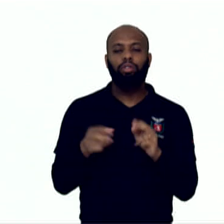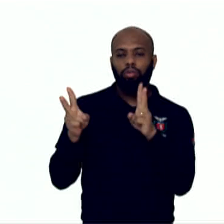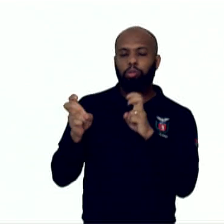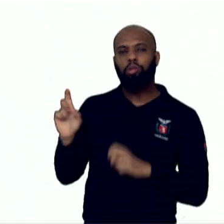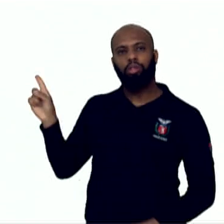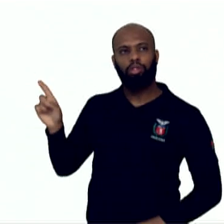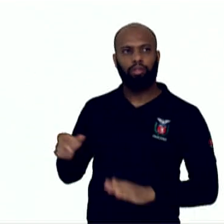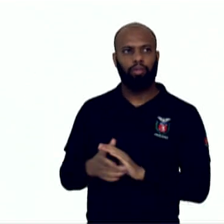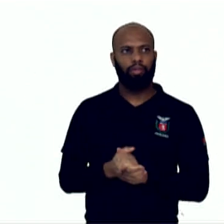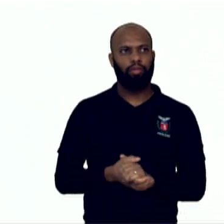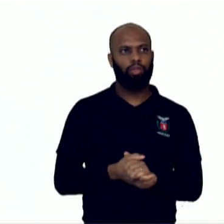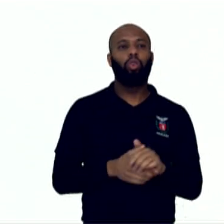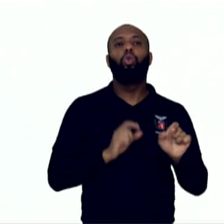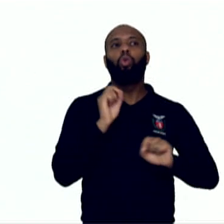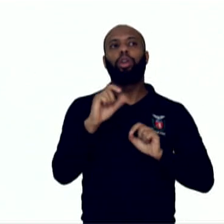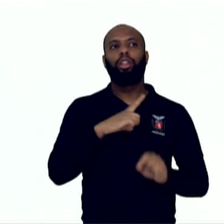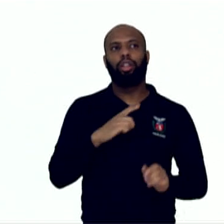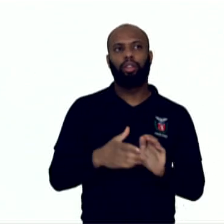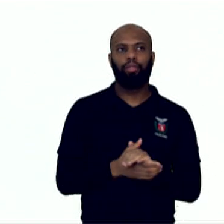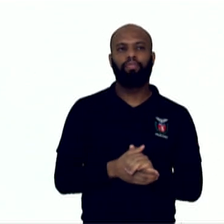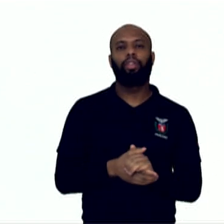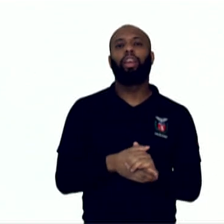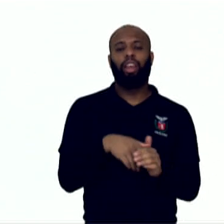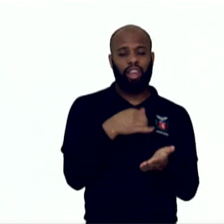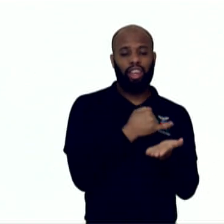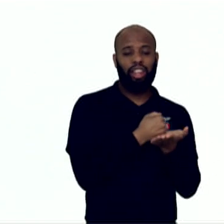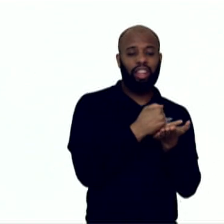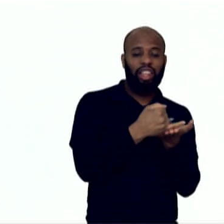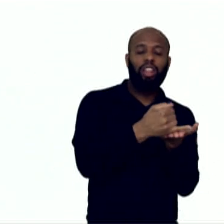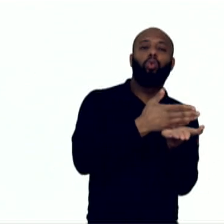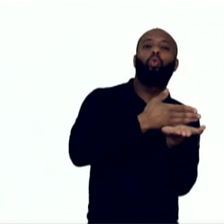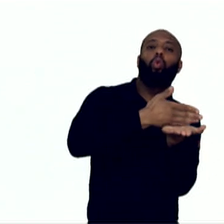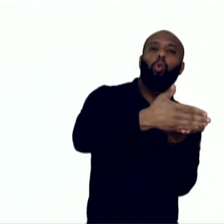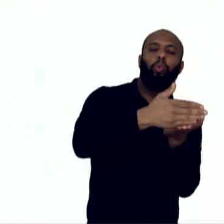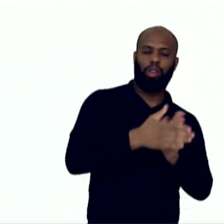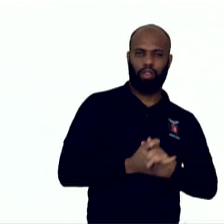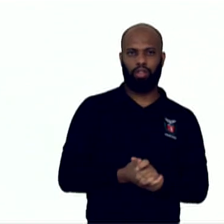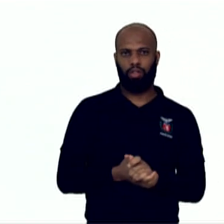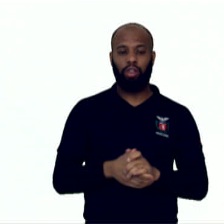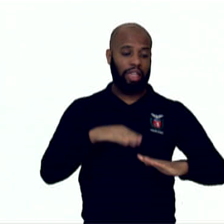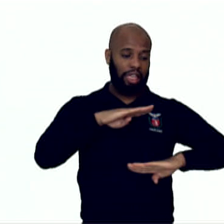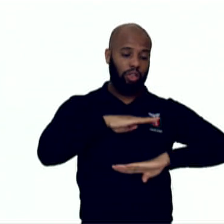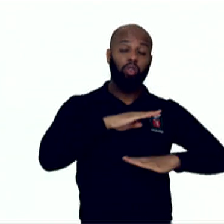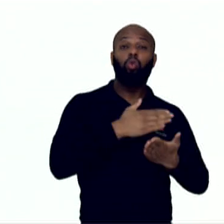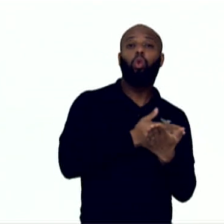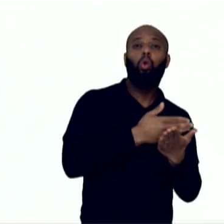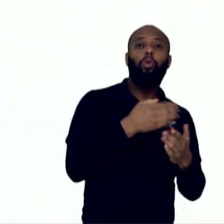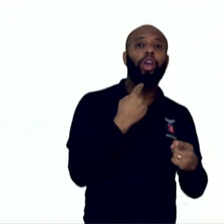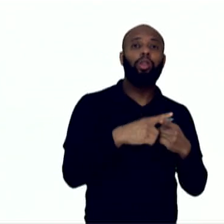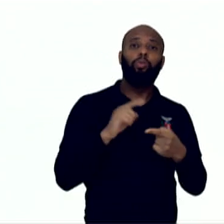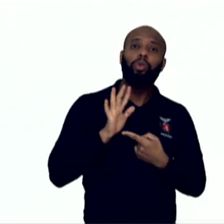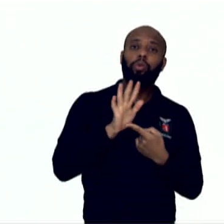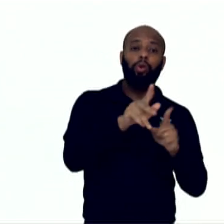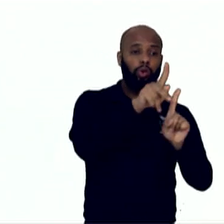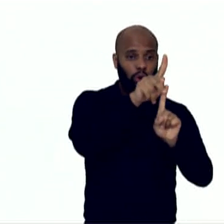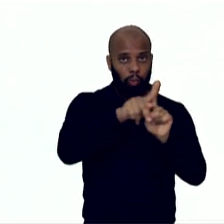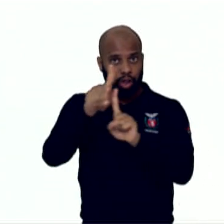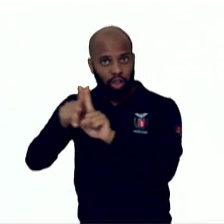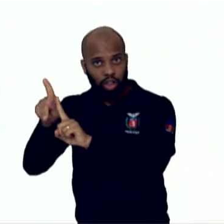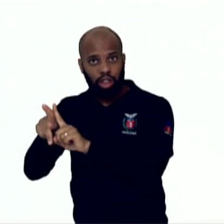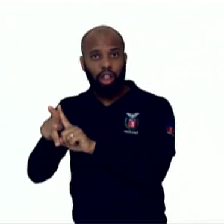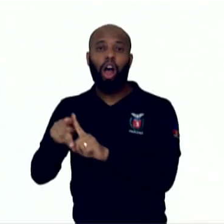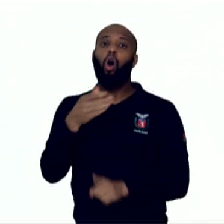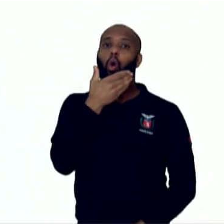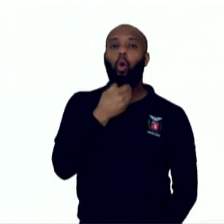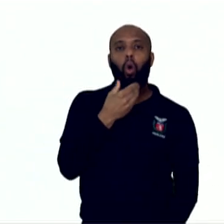Observe. O que, que nós temos? Situação inicial. Por quê? Aqui não são apresentados os personagens? Olhe lá,